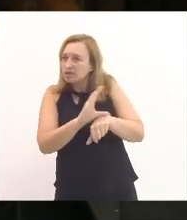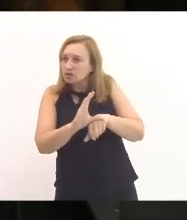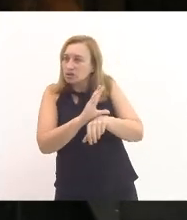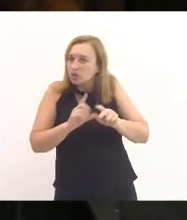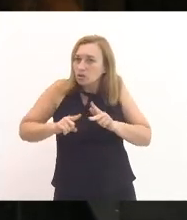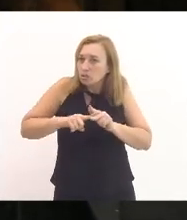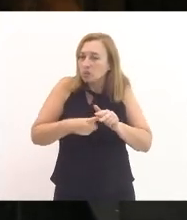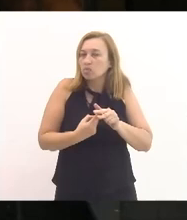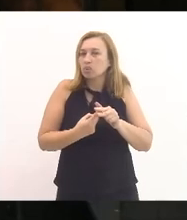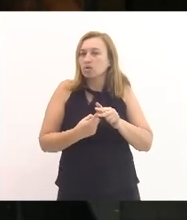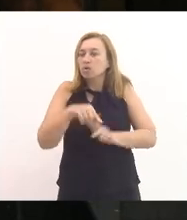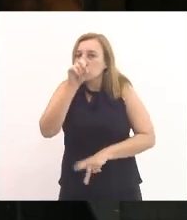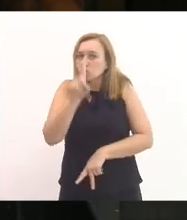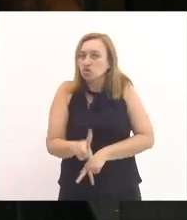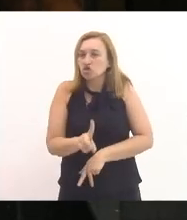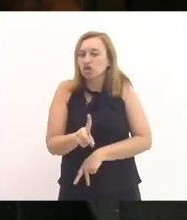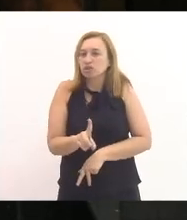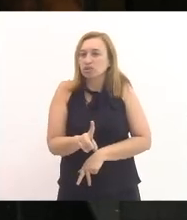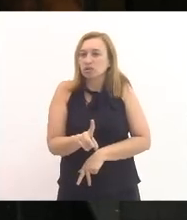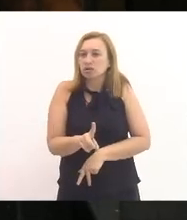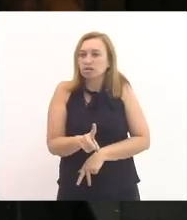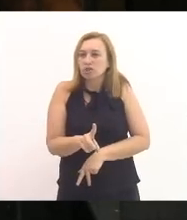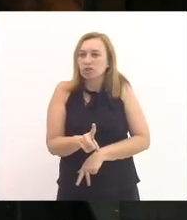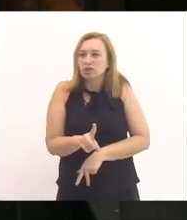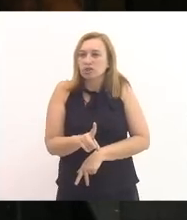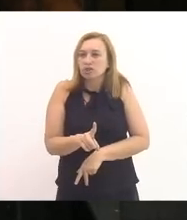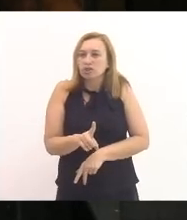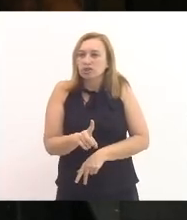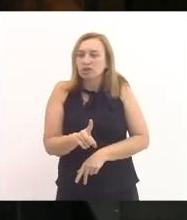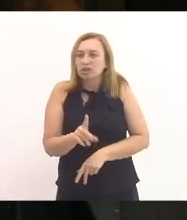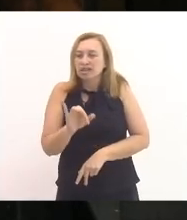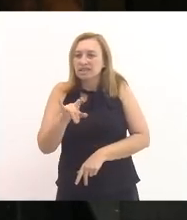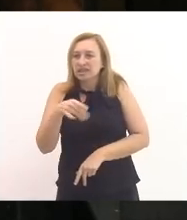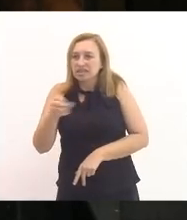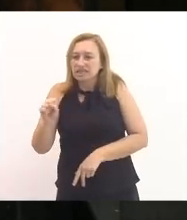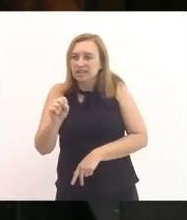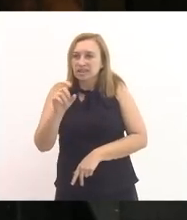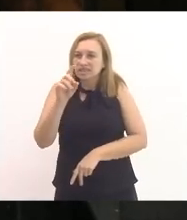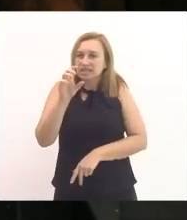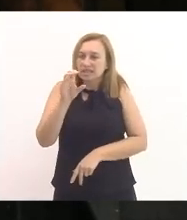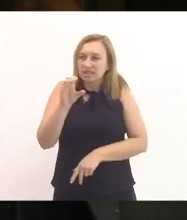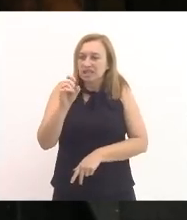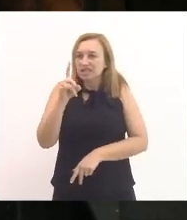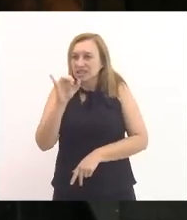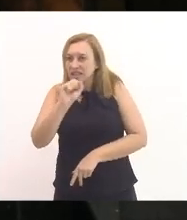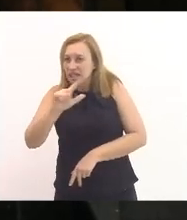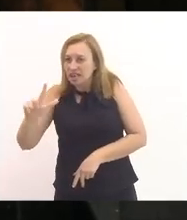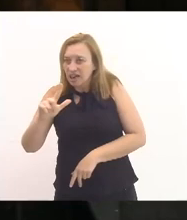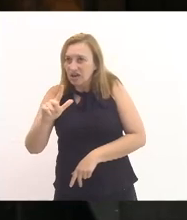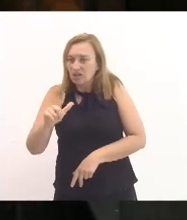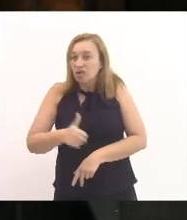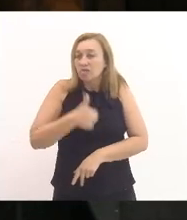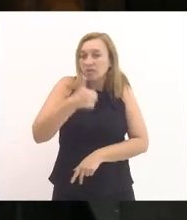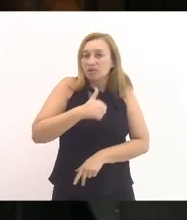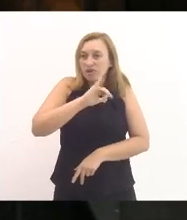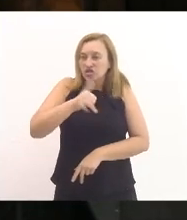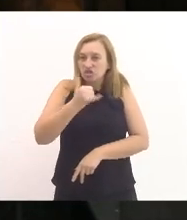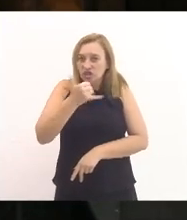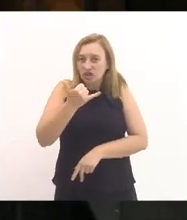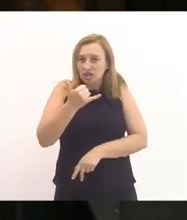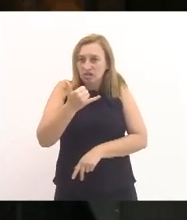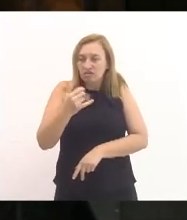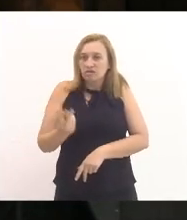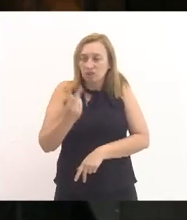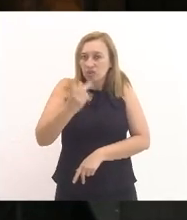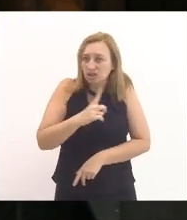regulamentou o direito Dá licença sindical que passou a valer a partir de Primeiro de Janeiro desse